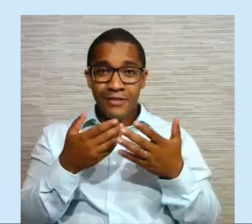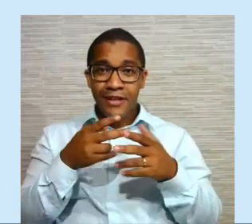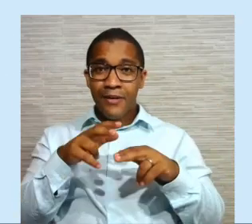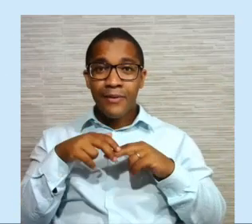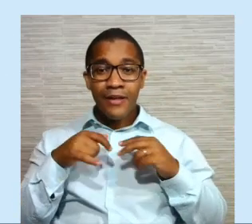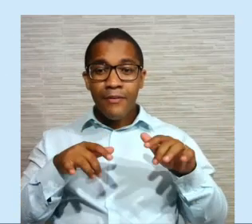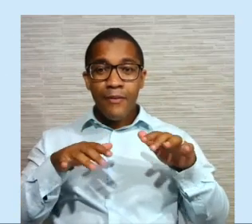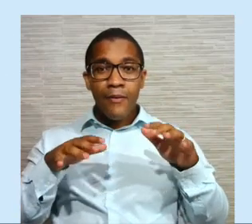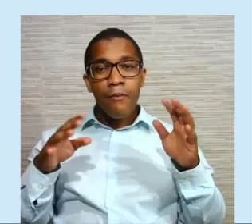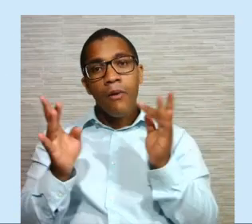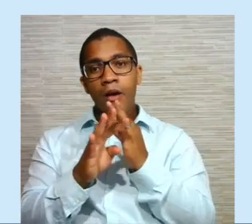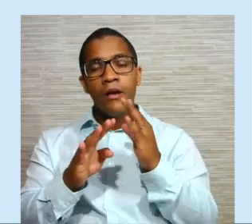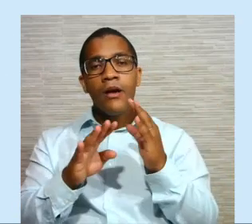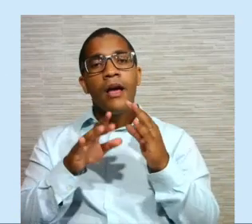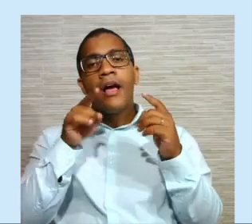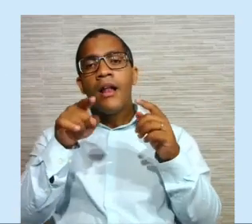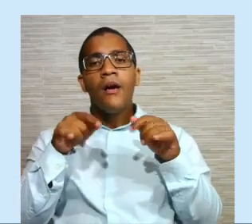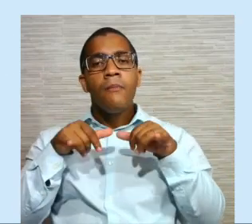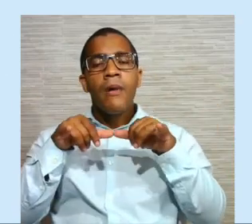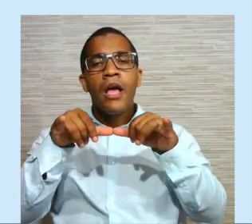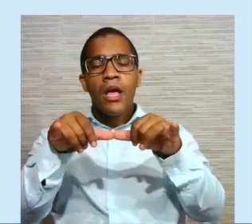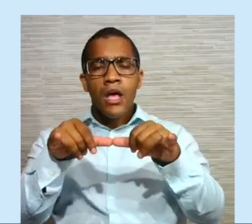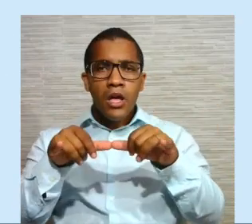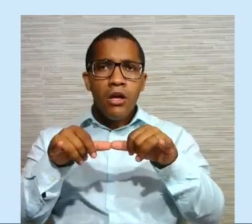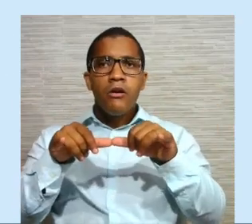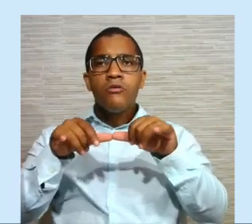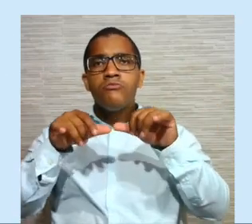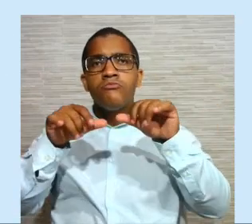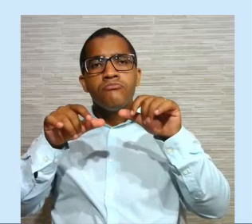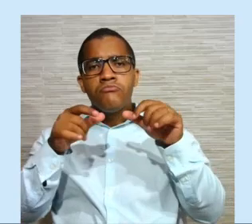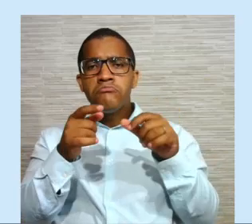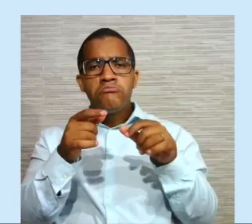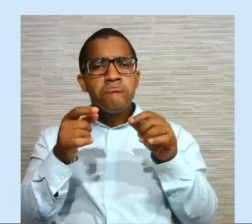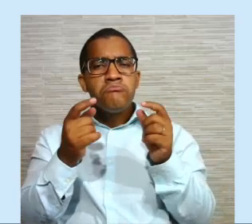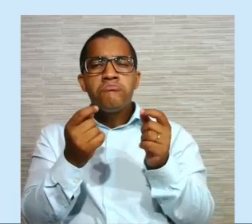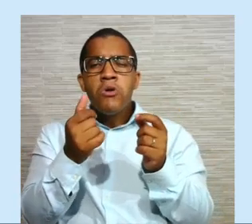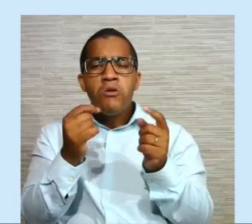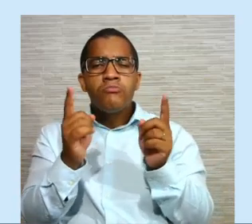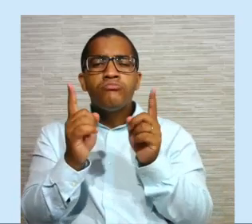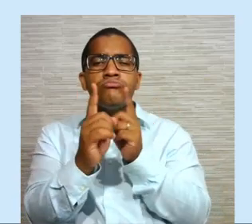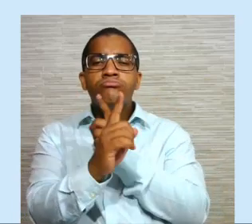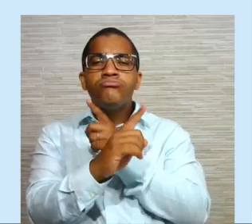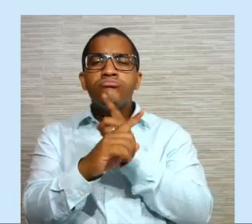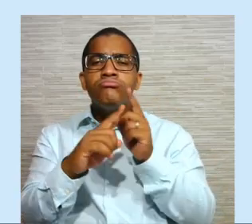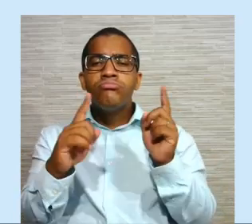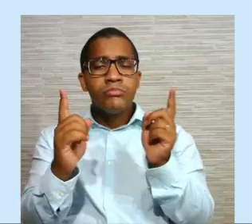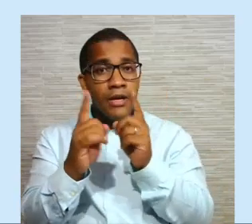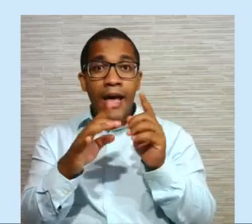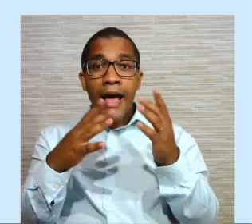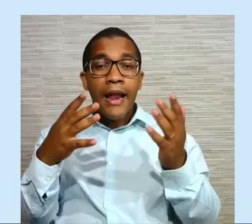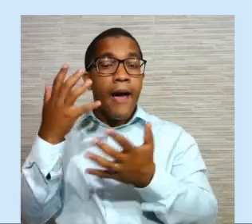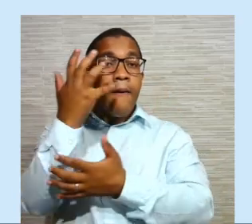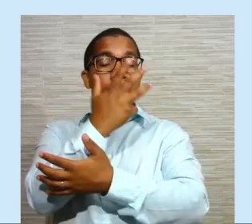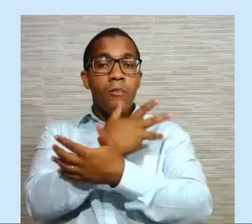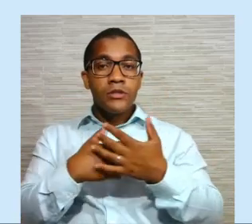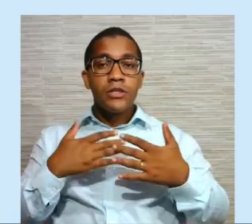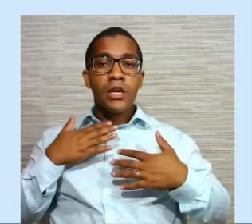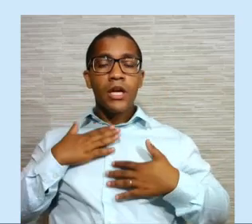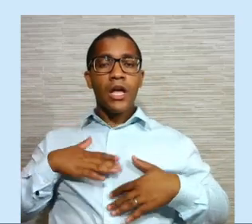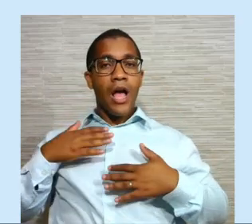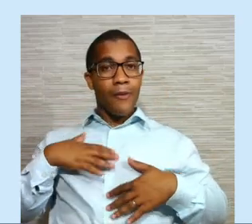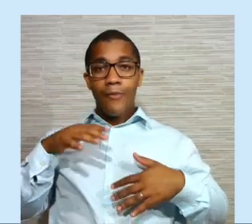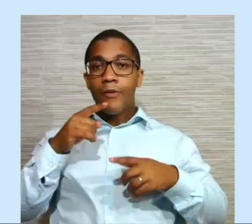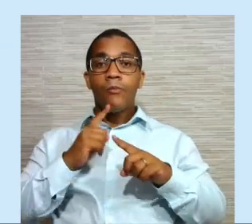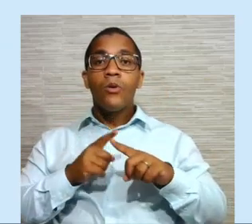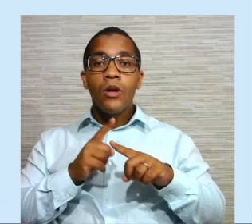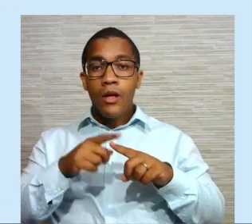quando o supermercado, por exemplo, está mais vazio, a tendência é colocar em músicas mais calmas para o cliente ficar mais